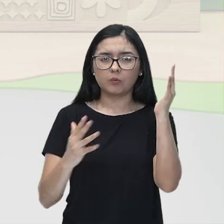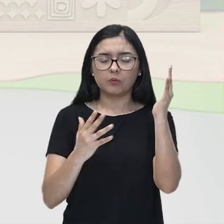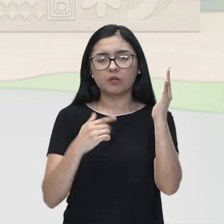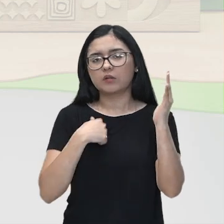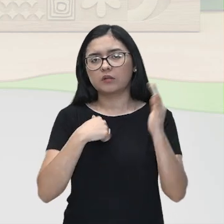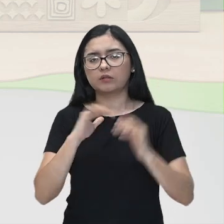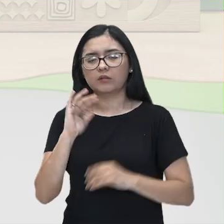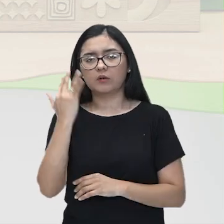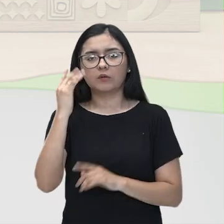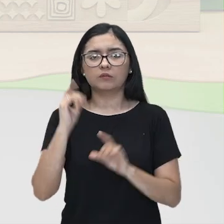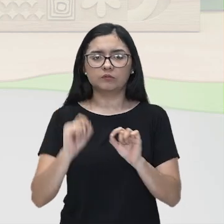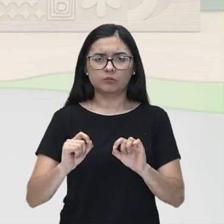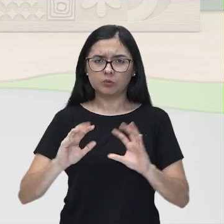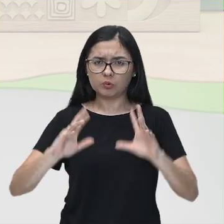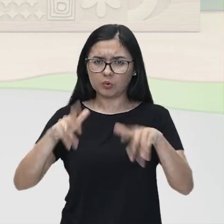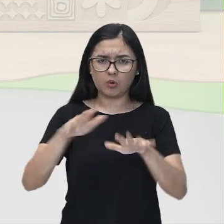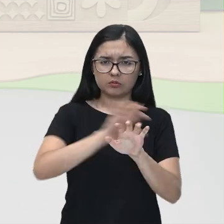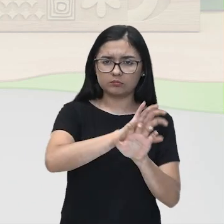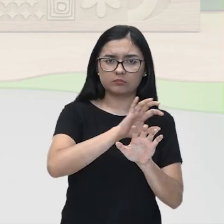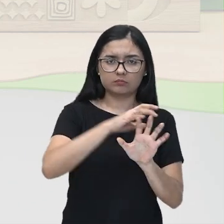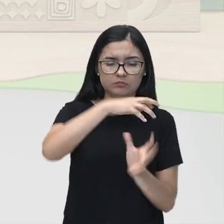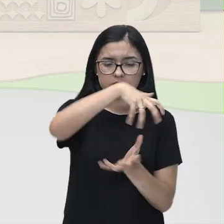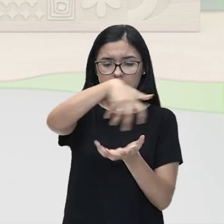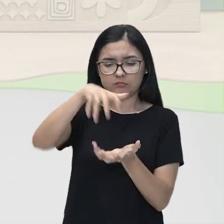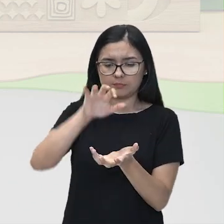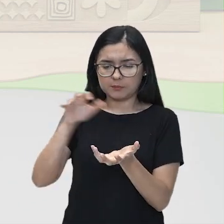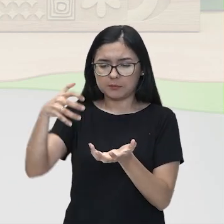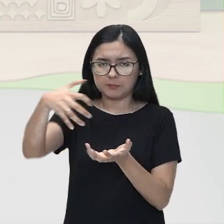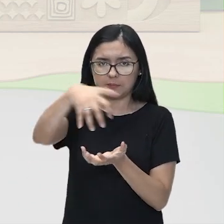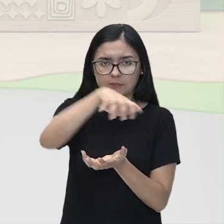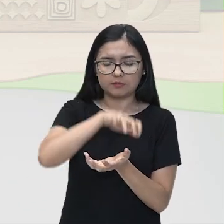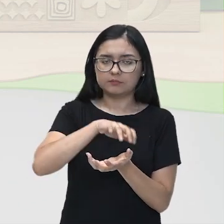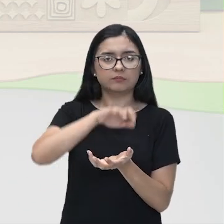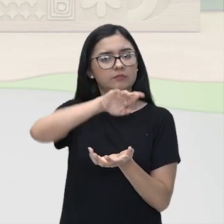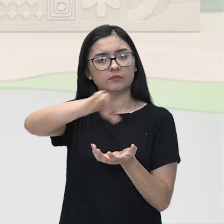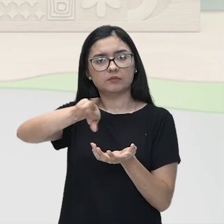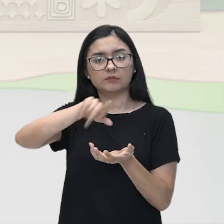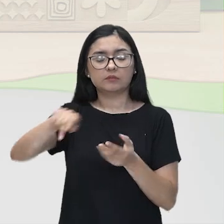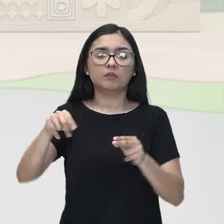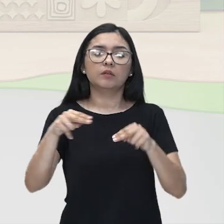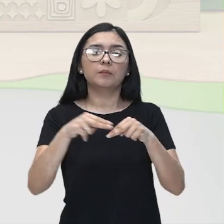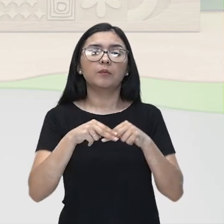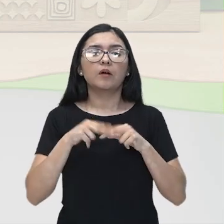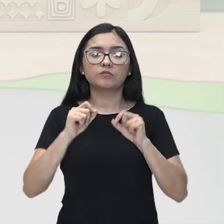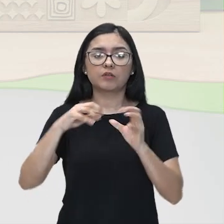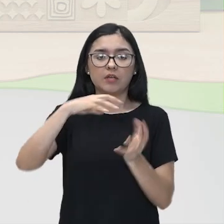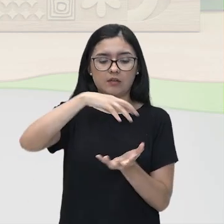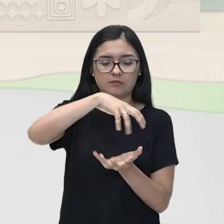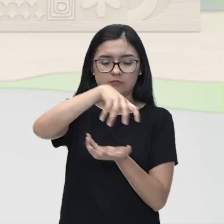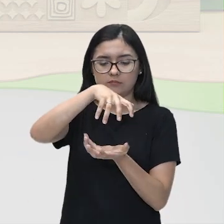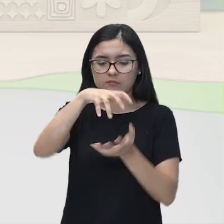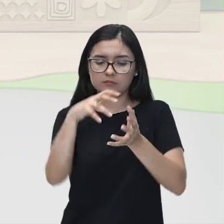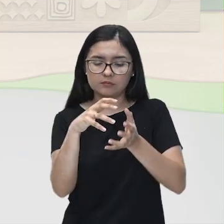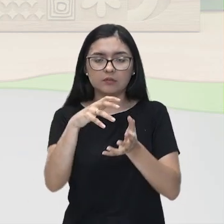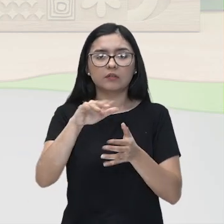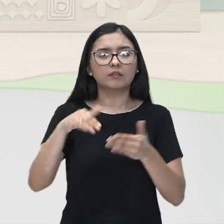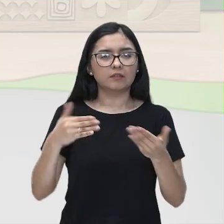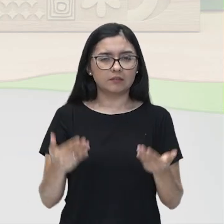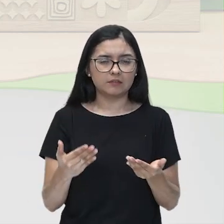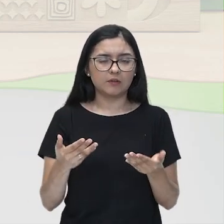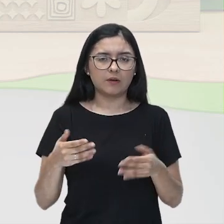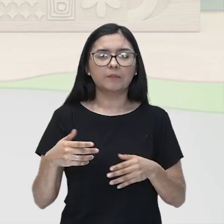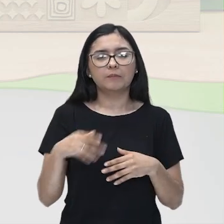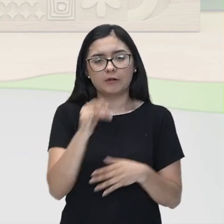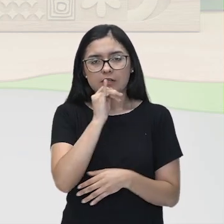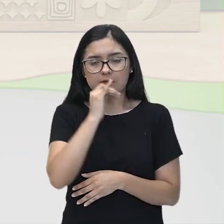ocorrem em todo o nosso globo. Por conta do quê? Por conta da inclinação. Aqui mesmo na nossa